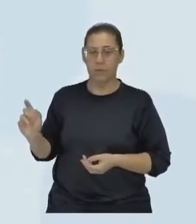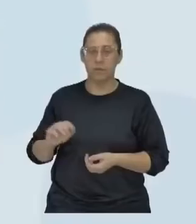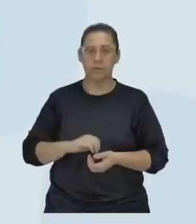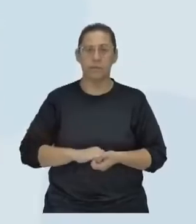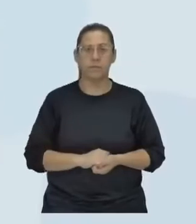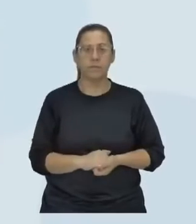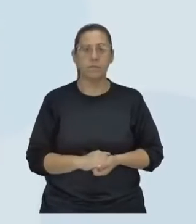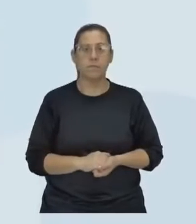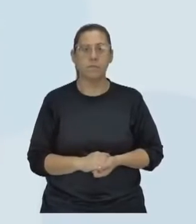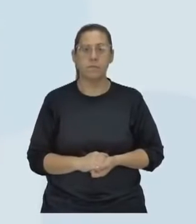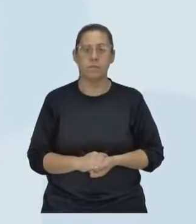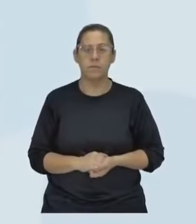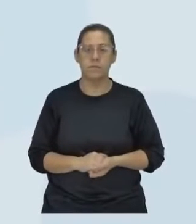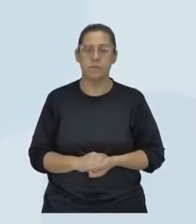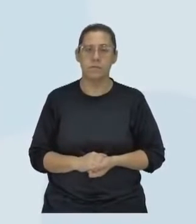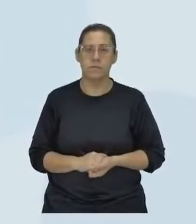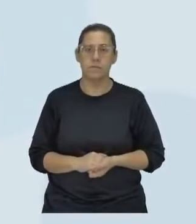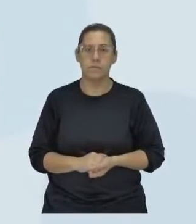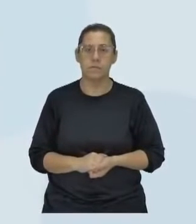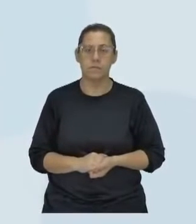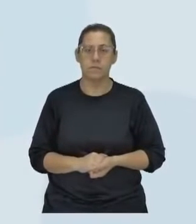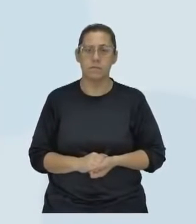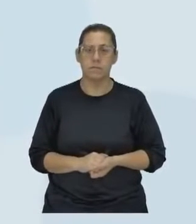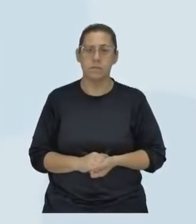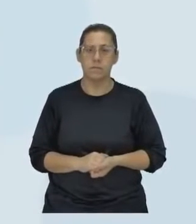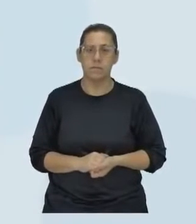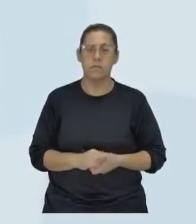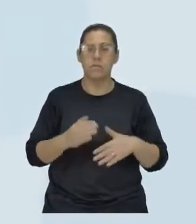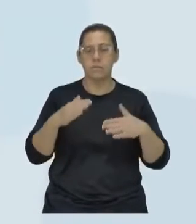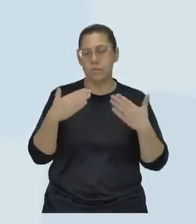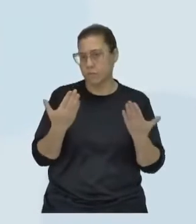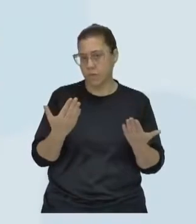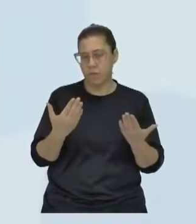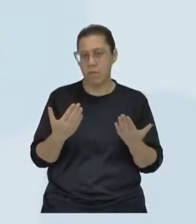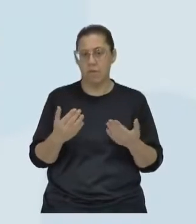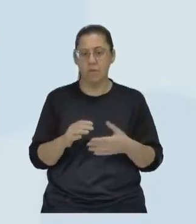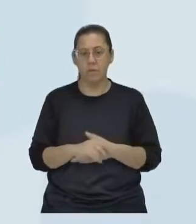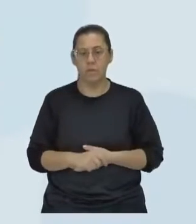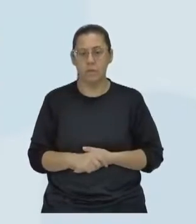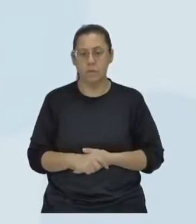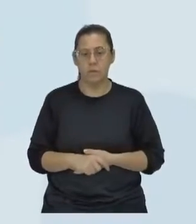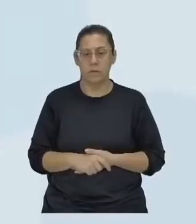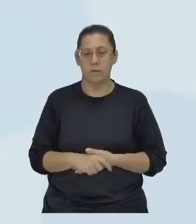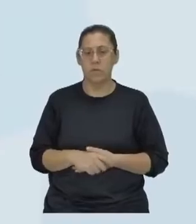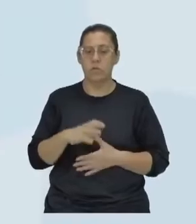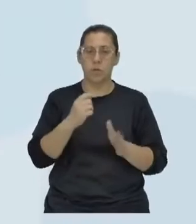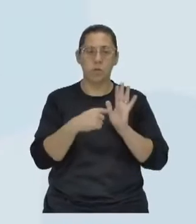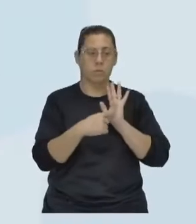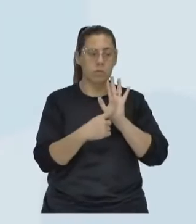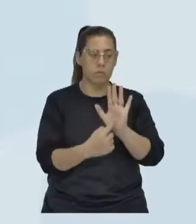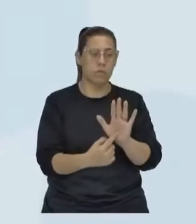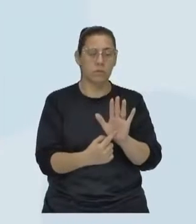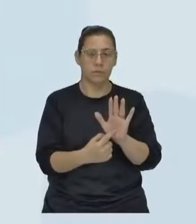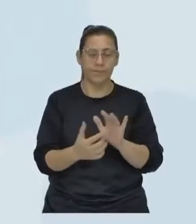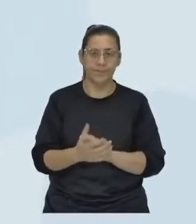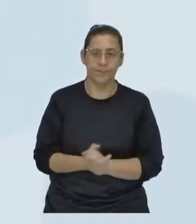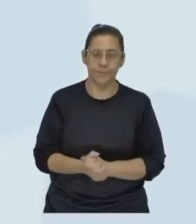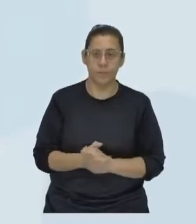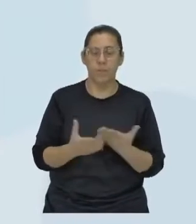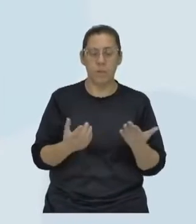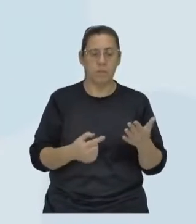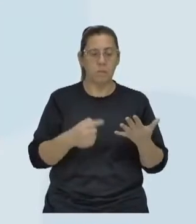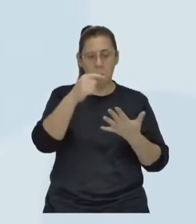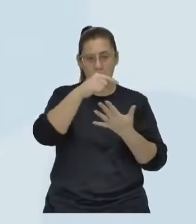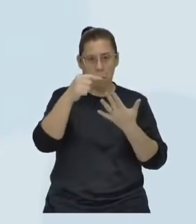lá. Então, nós não vamos falar do modo subjuntivo, só do modo indicativo, mas coloquei quais são